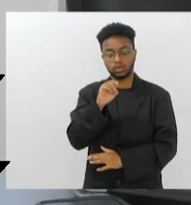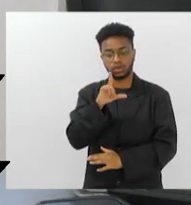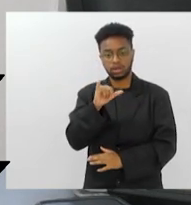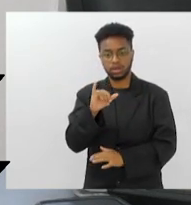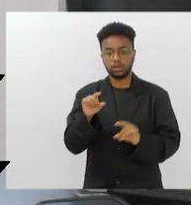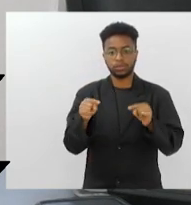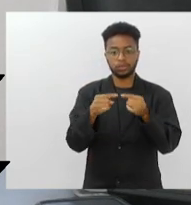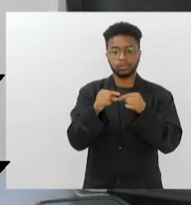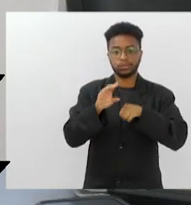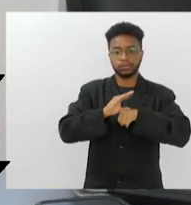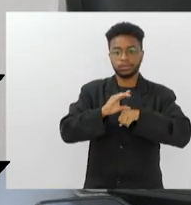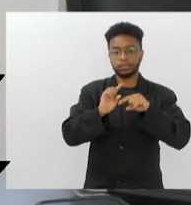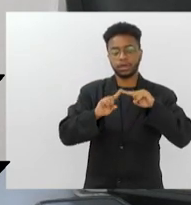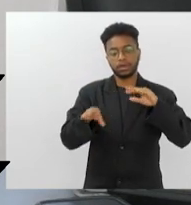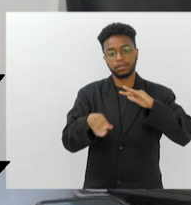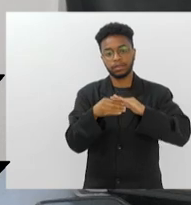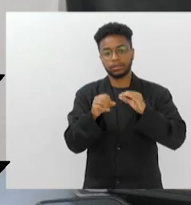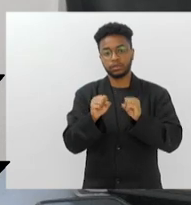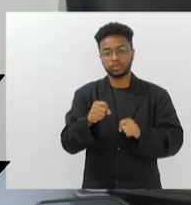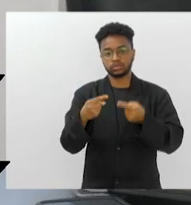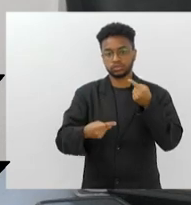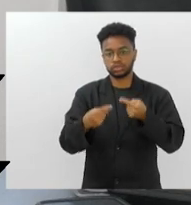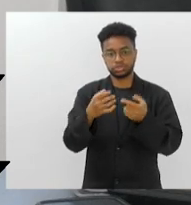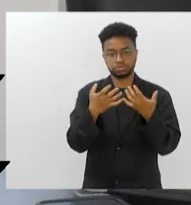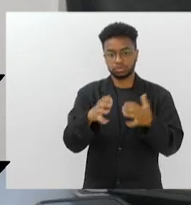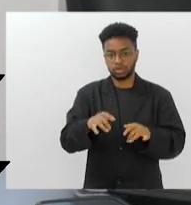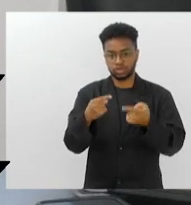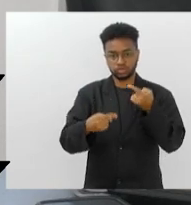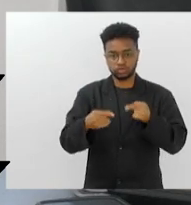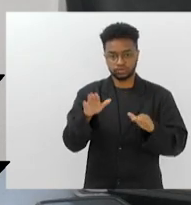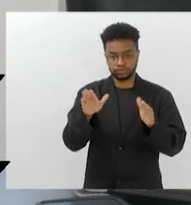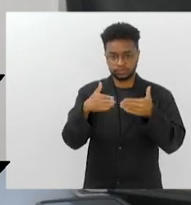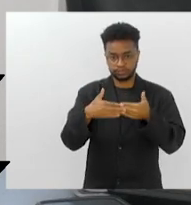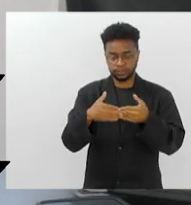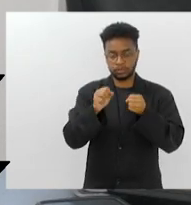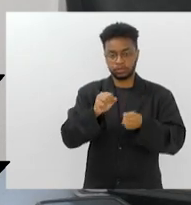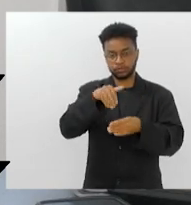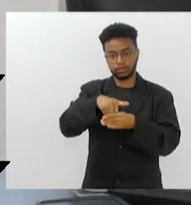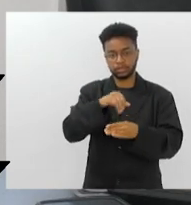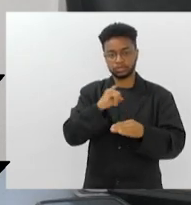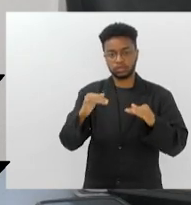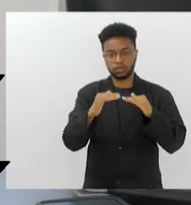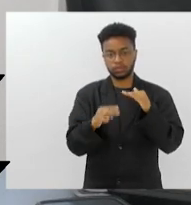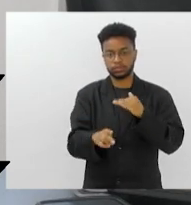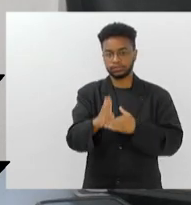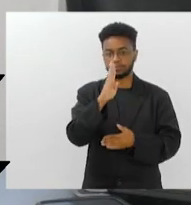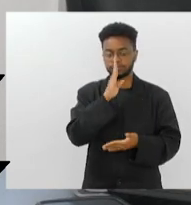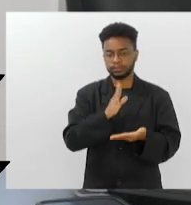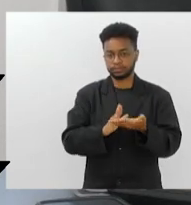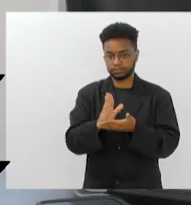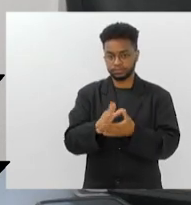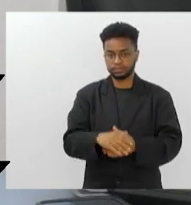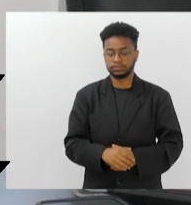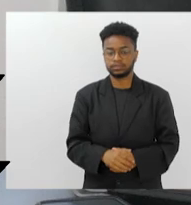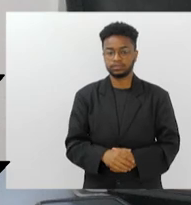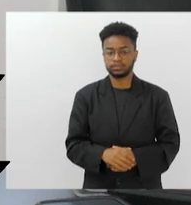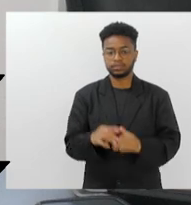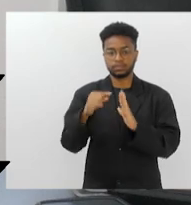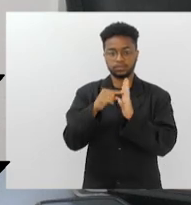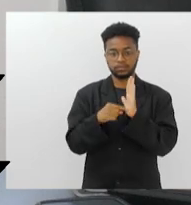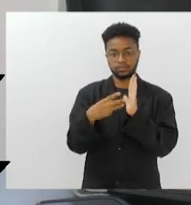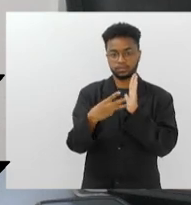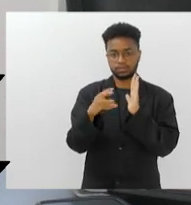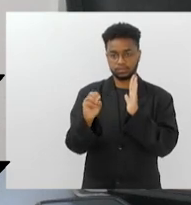emenda em discussão não havendo Quem Queira discutir encerrada a discussão em votação senhores que aprovam permaneam Como estão aprovado 30 da